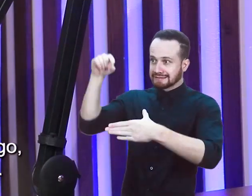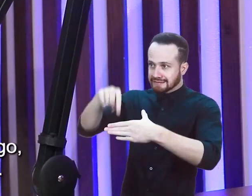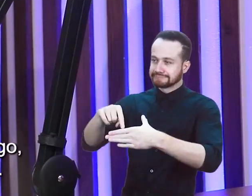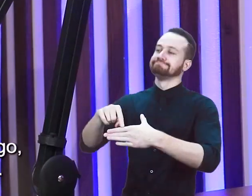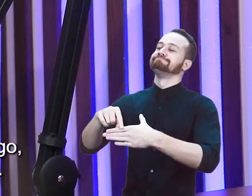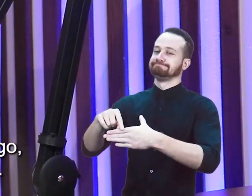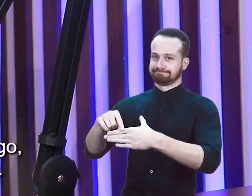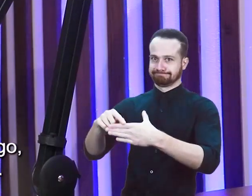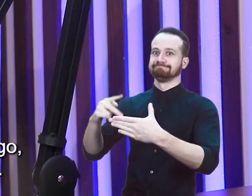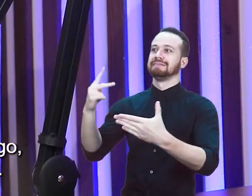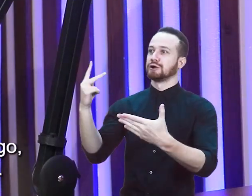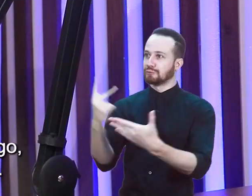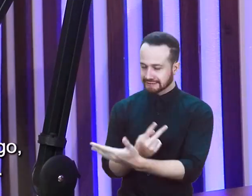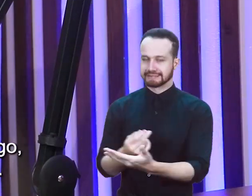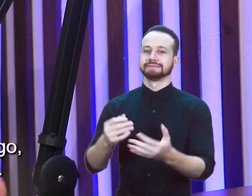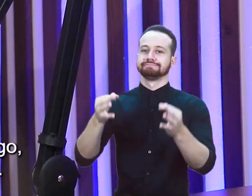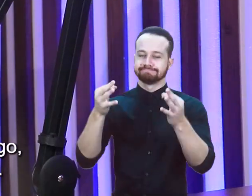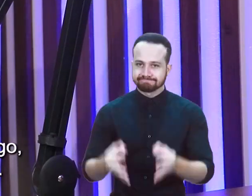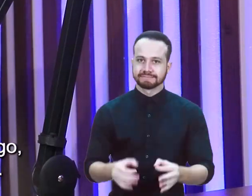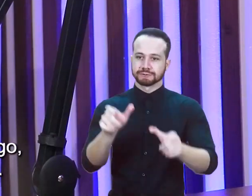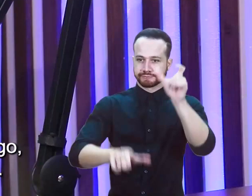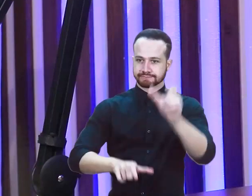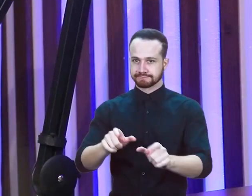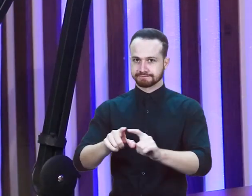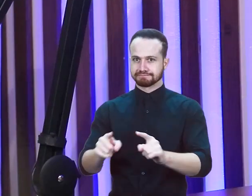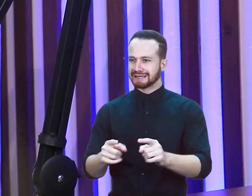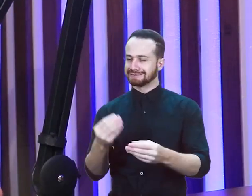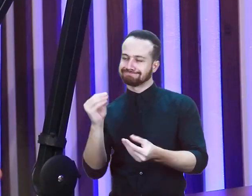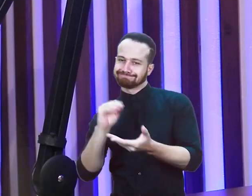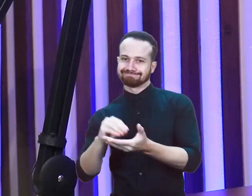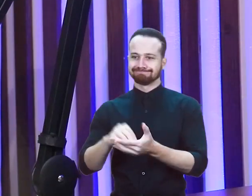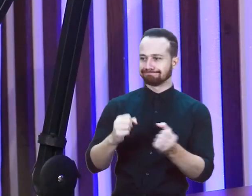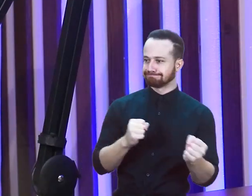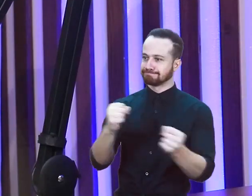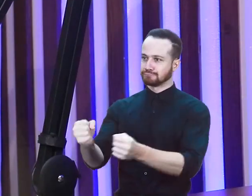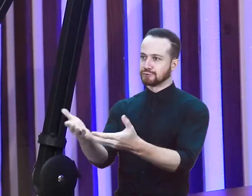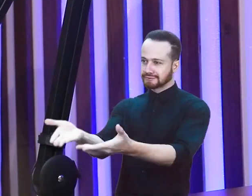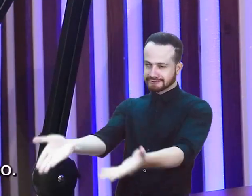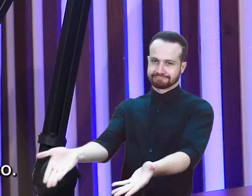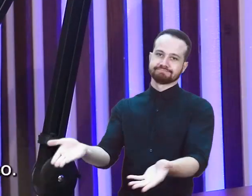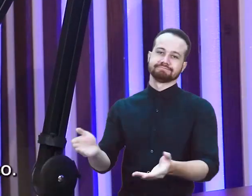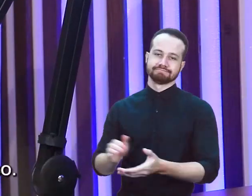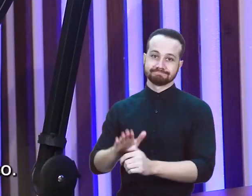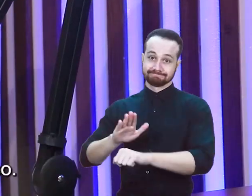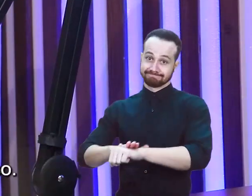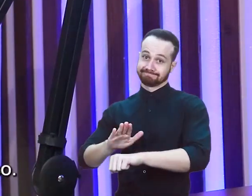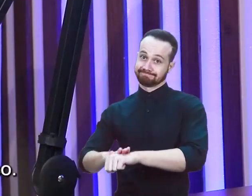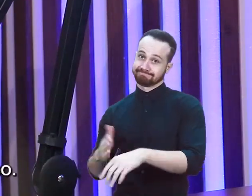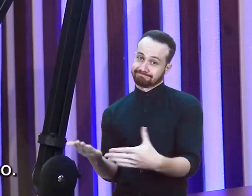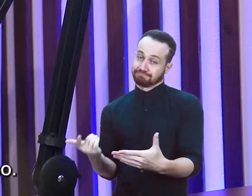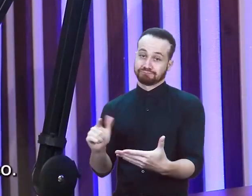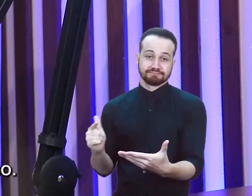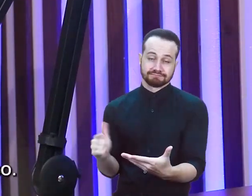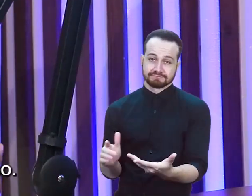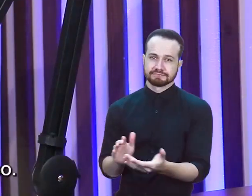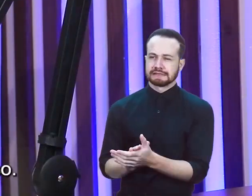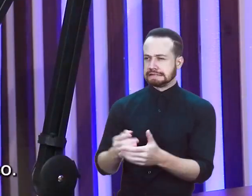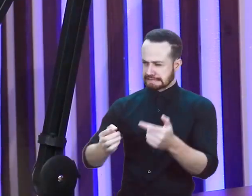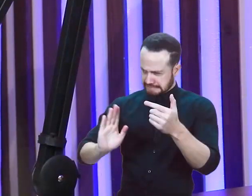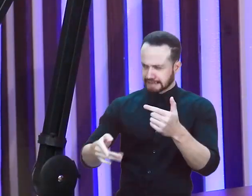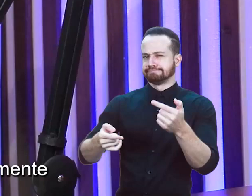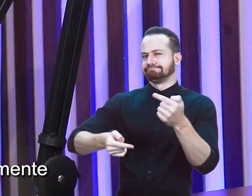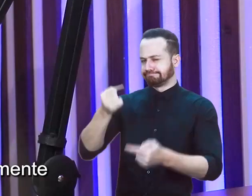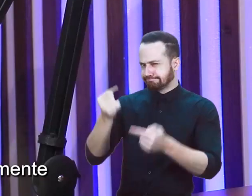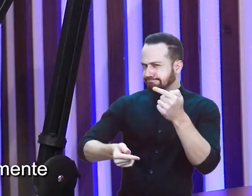eles coaptam com emprego, mas não dá poder nenhum. Então, isso a gente precisa. Eu tenho discutido muito